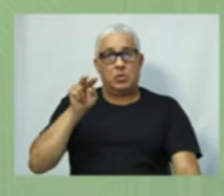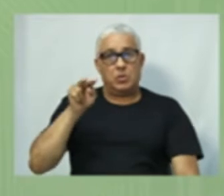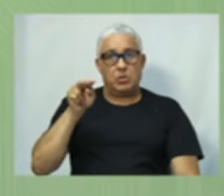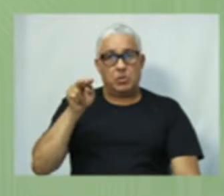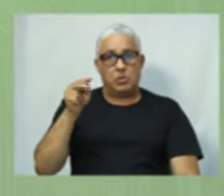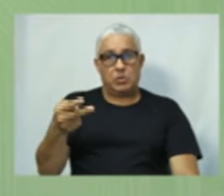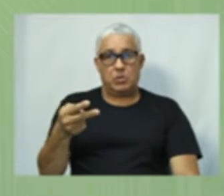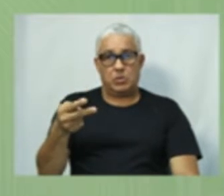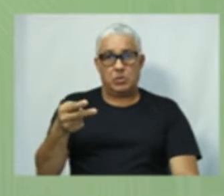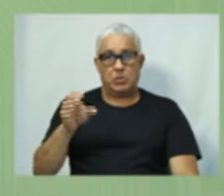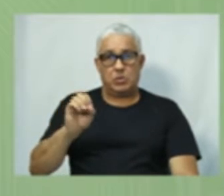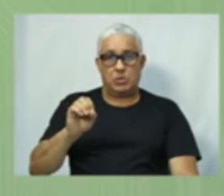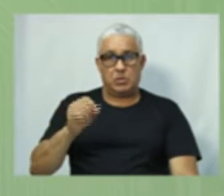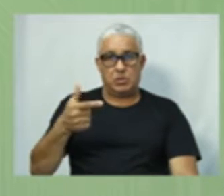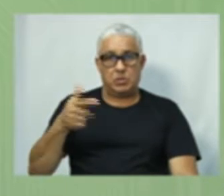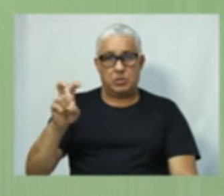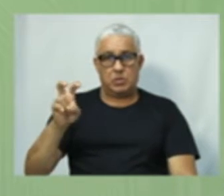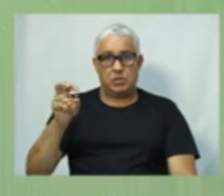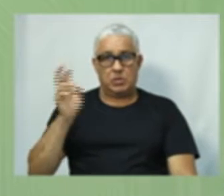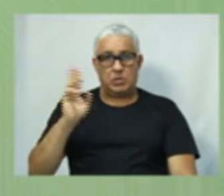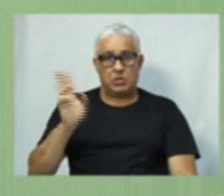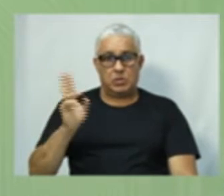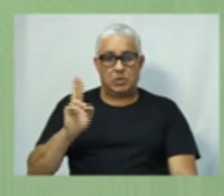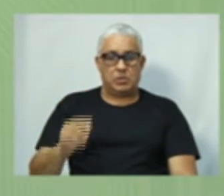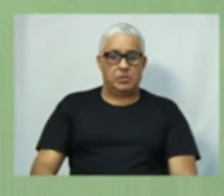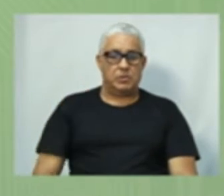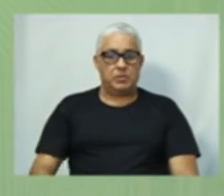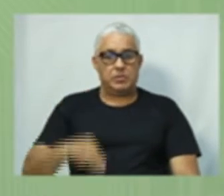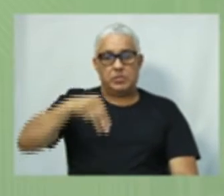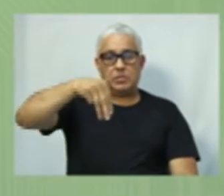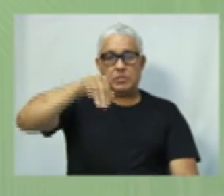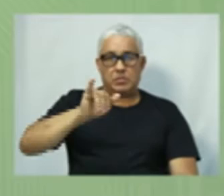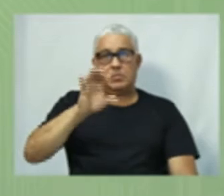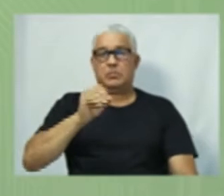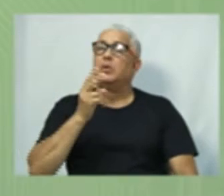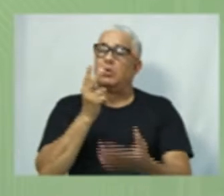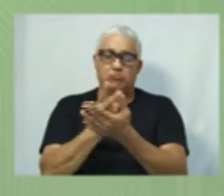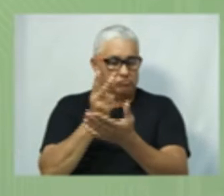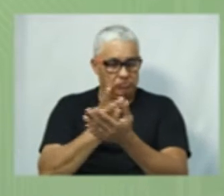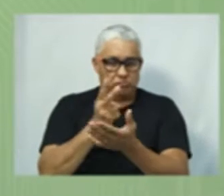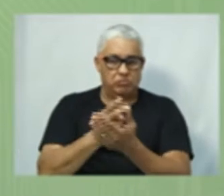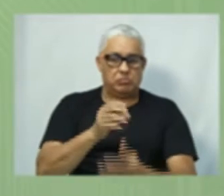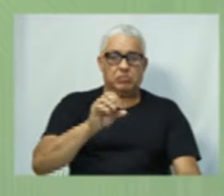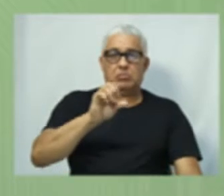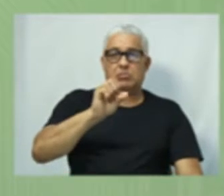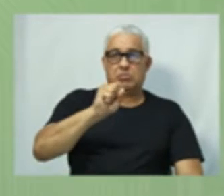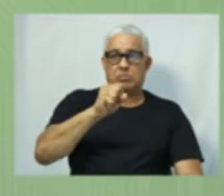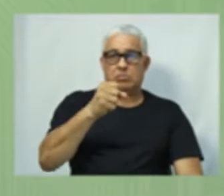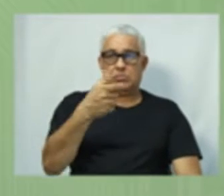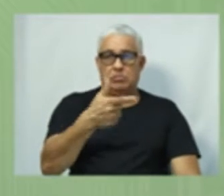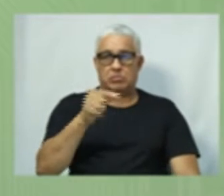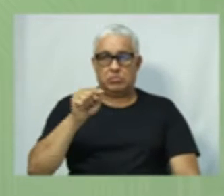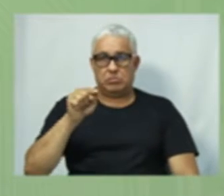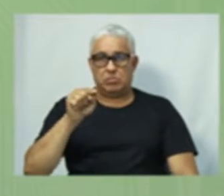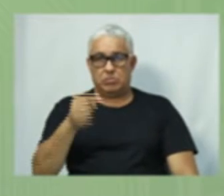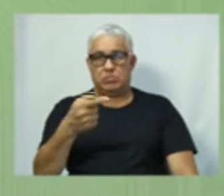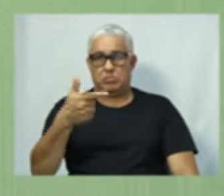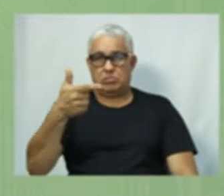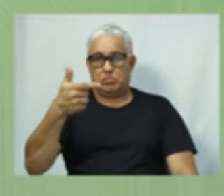final a ser pago no mês de janeiro. Mês de maio, mesma coisa, 82.100. Qual é a